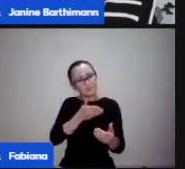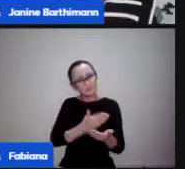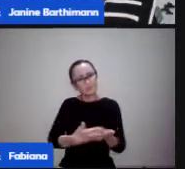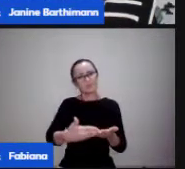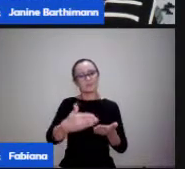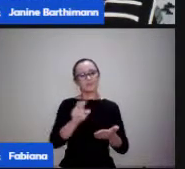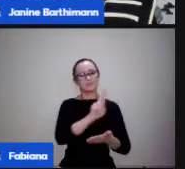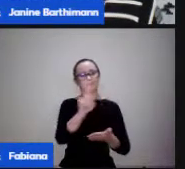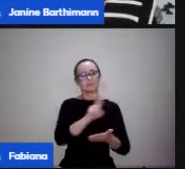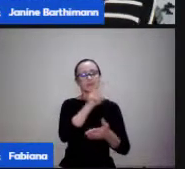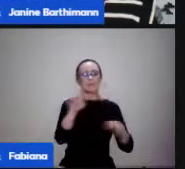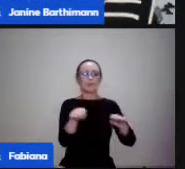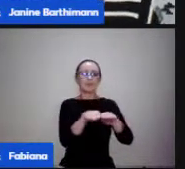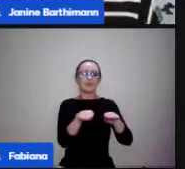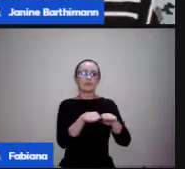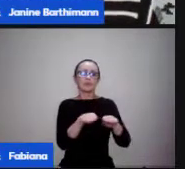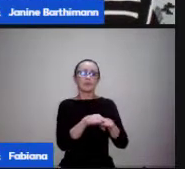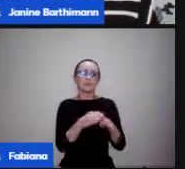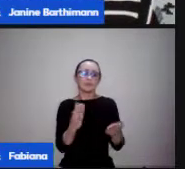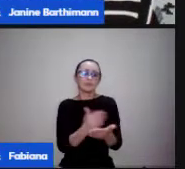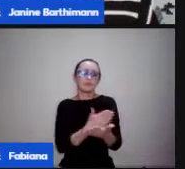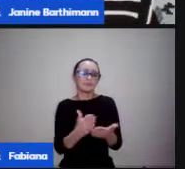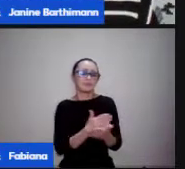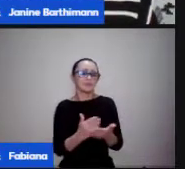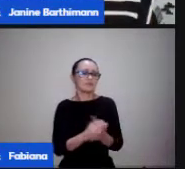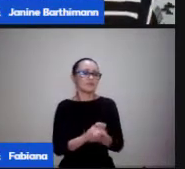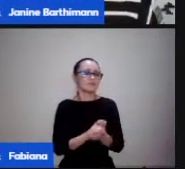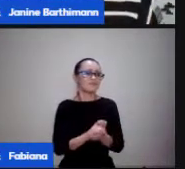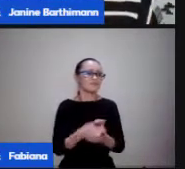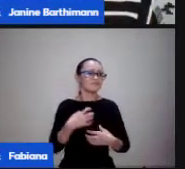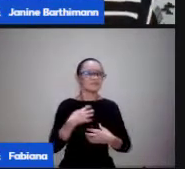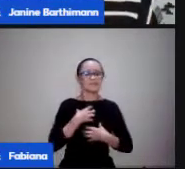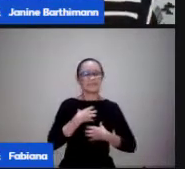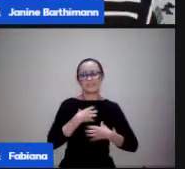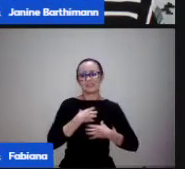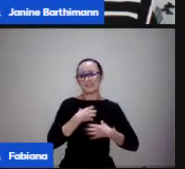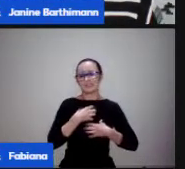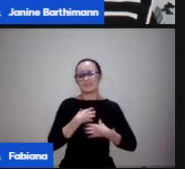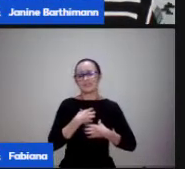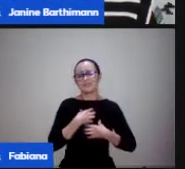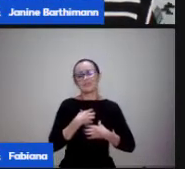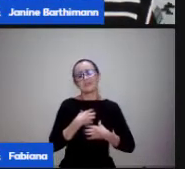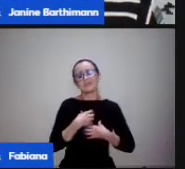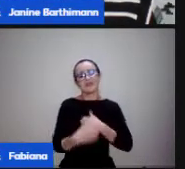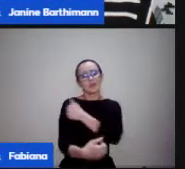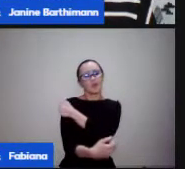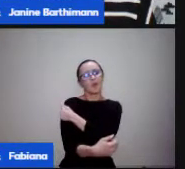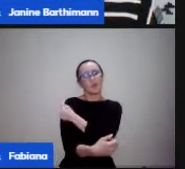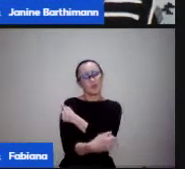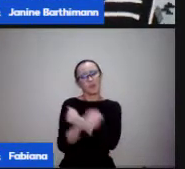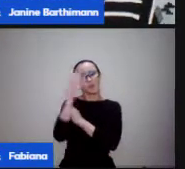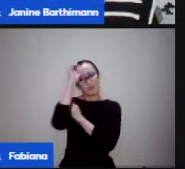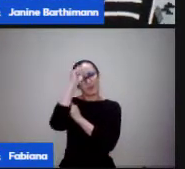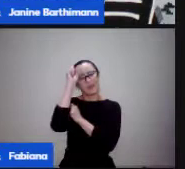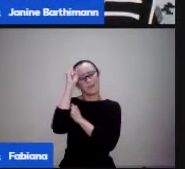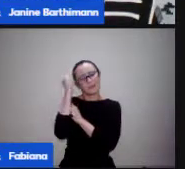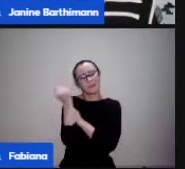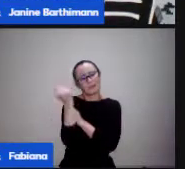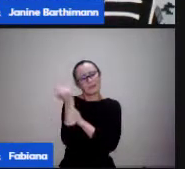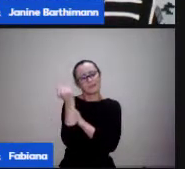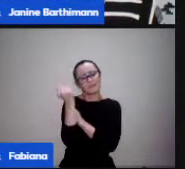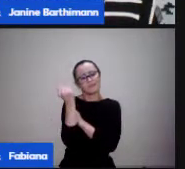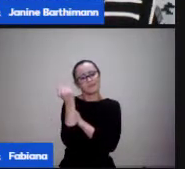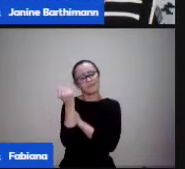fica aí a frustração. Será que eles estão aprendendo? Quais são as dificuldades? Será que está ao alcance